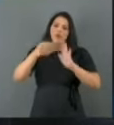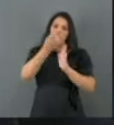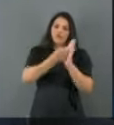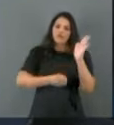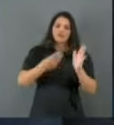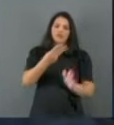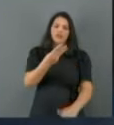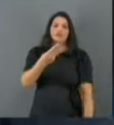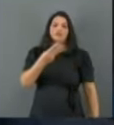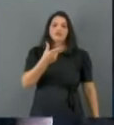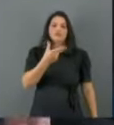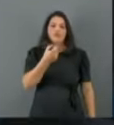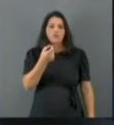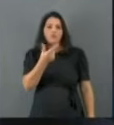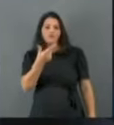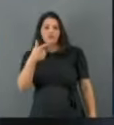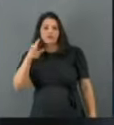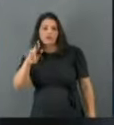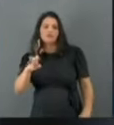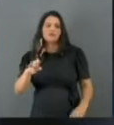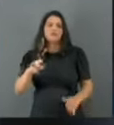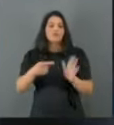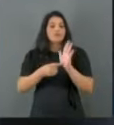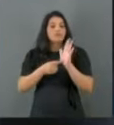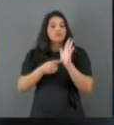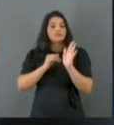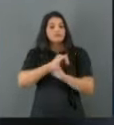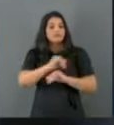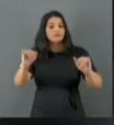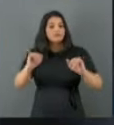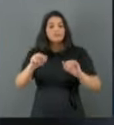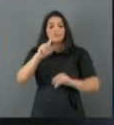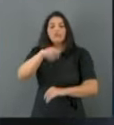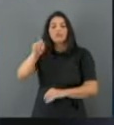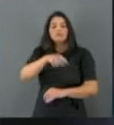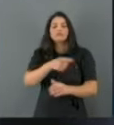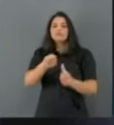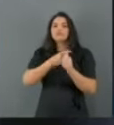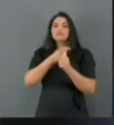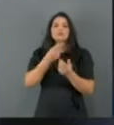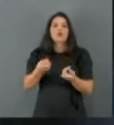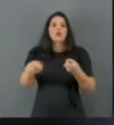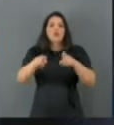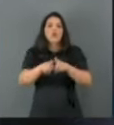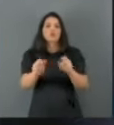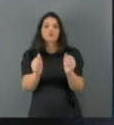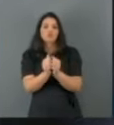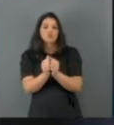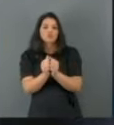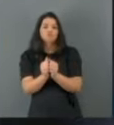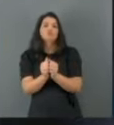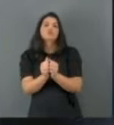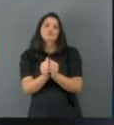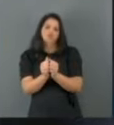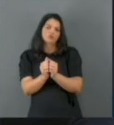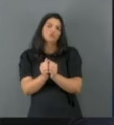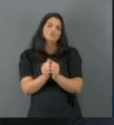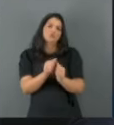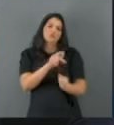3/2025, no qual foi dito expressamente: promovam a suspensão dos acordos de cooperação técnica mantidos com